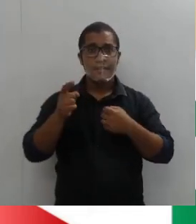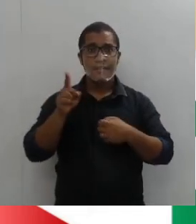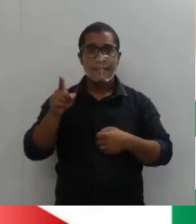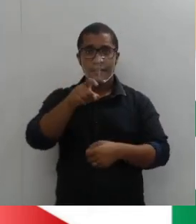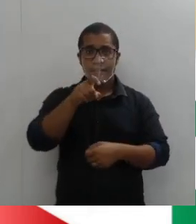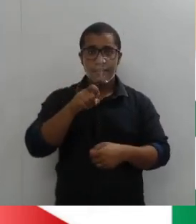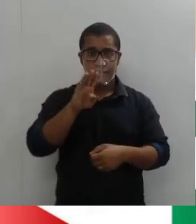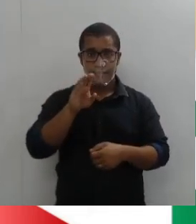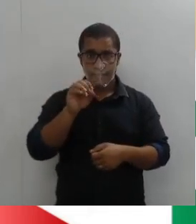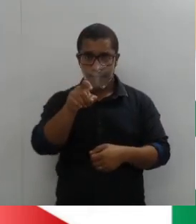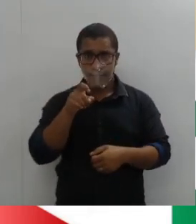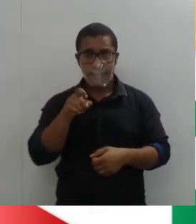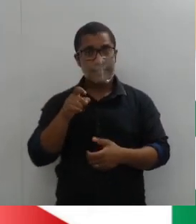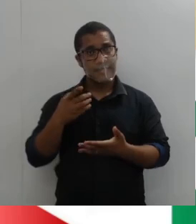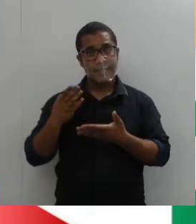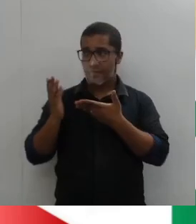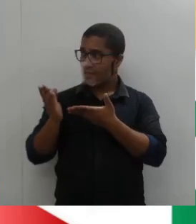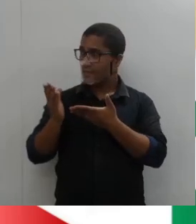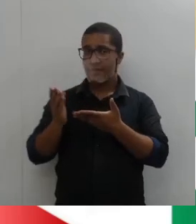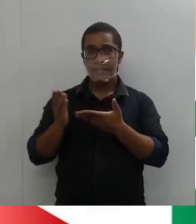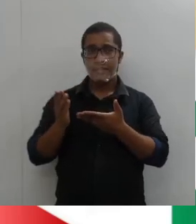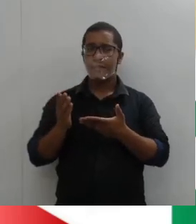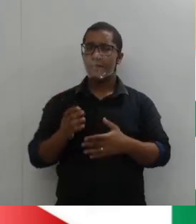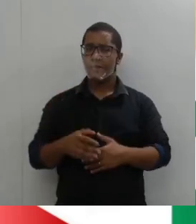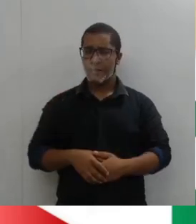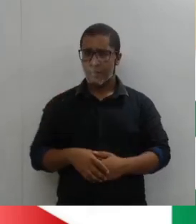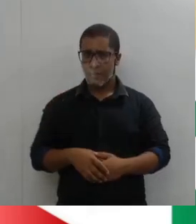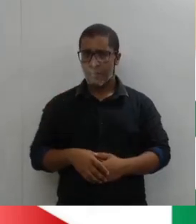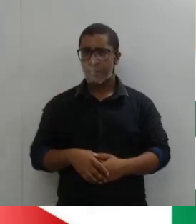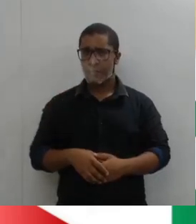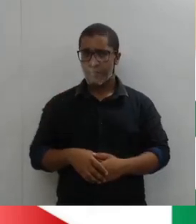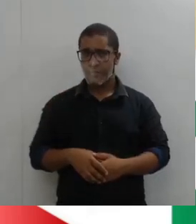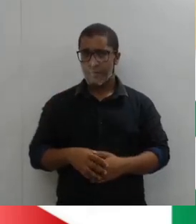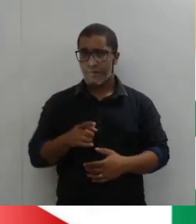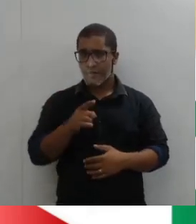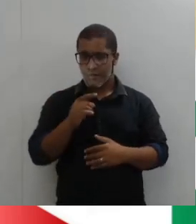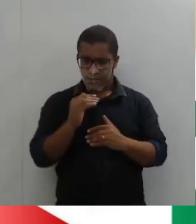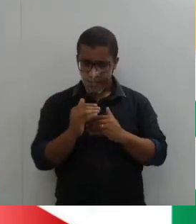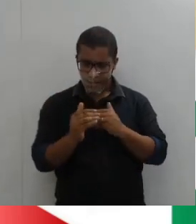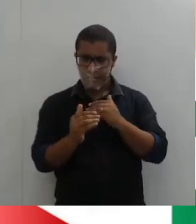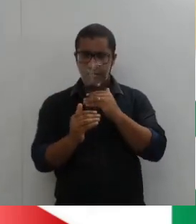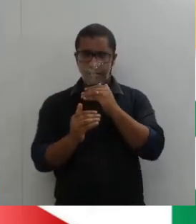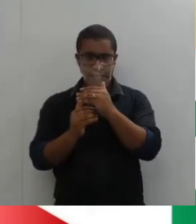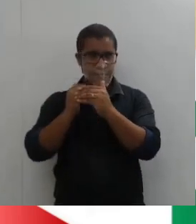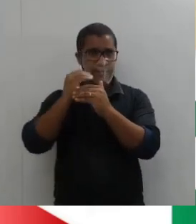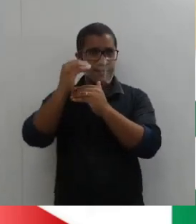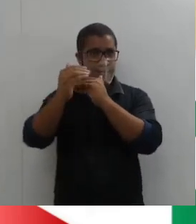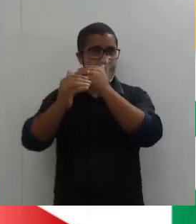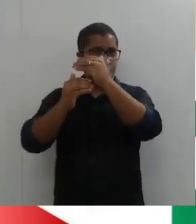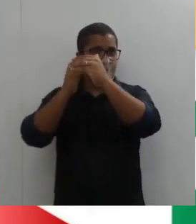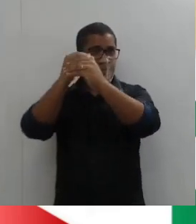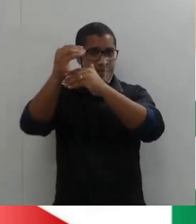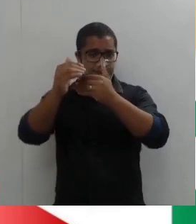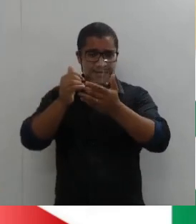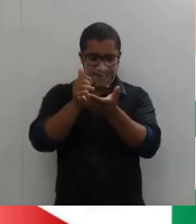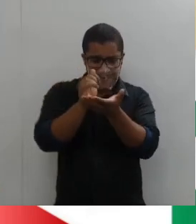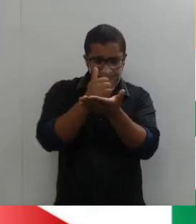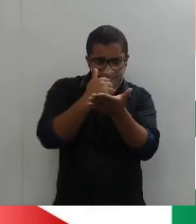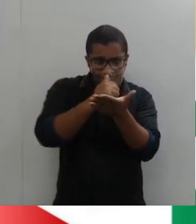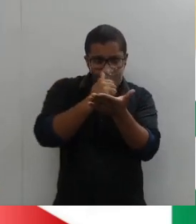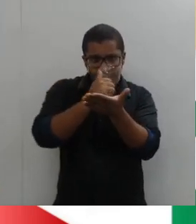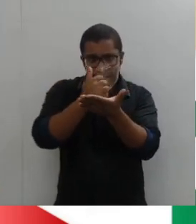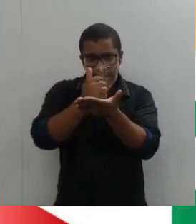Xbox. Então, esse é um exemplo bem claro, né, da evolução da gamificação,